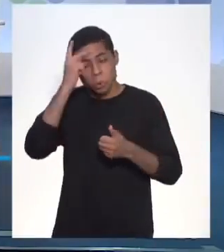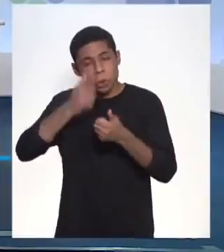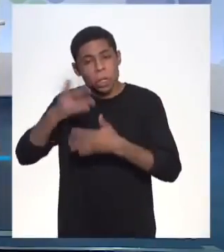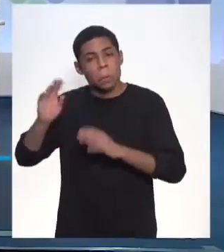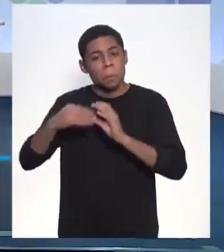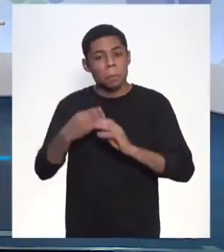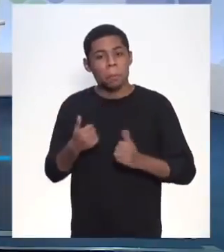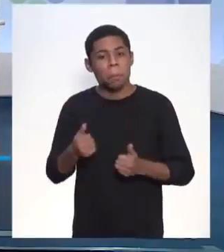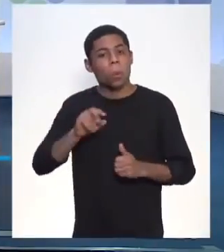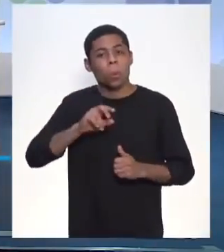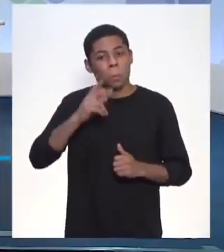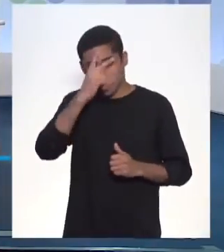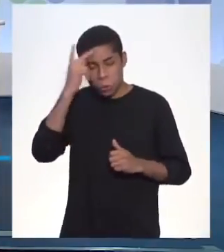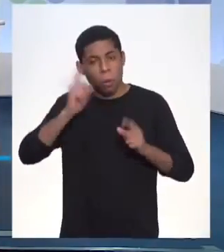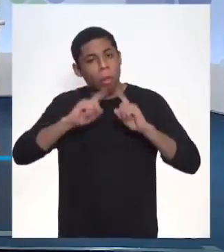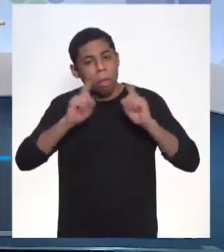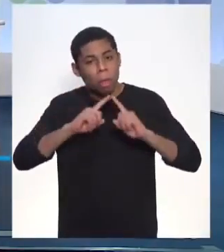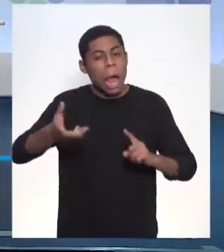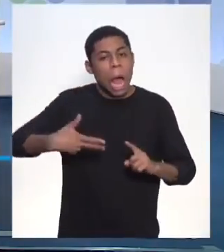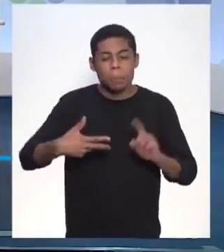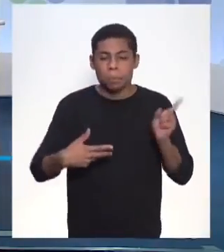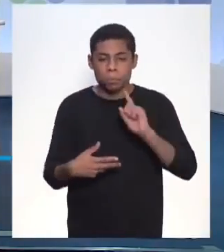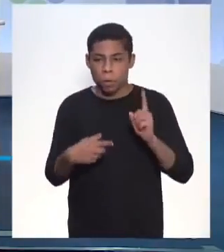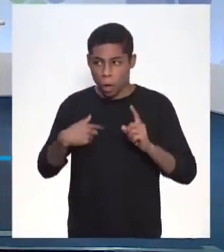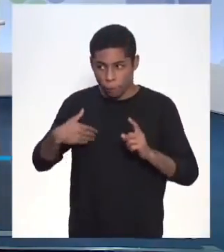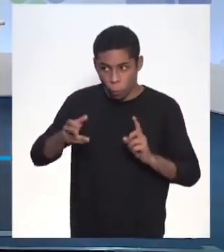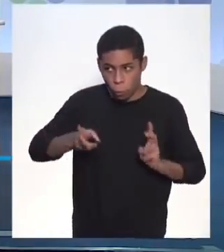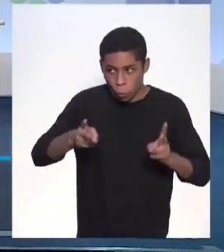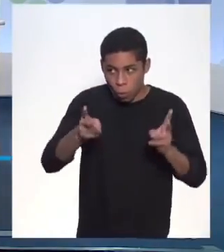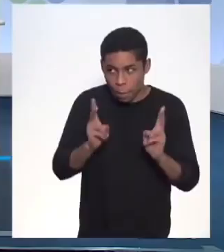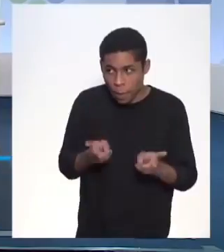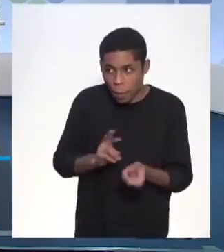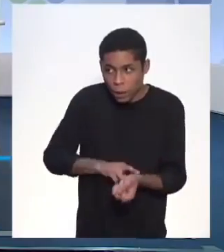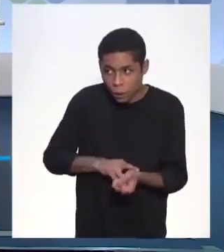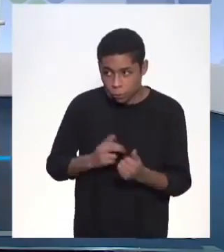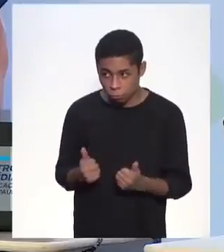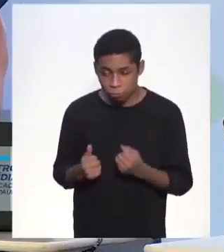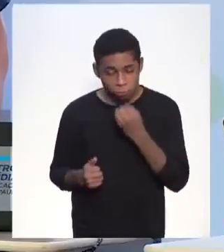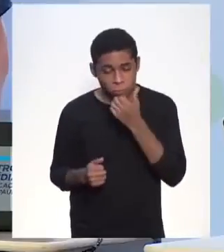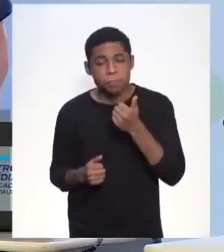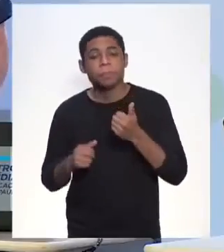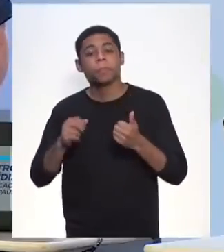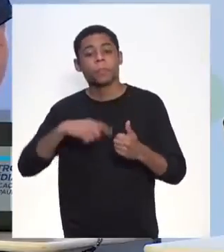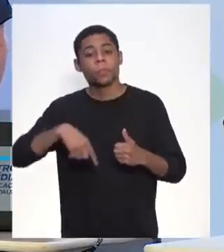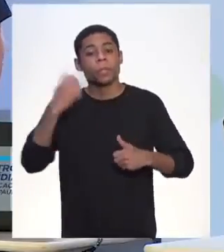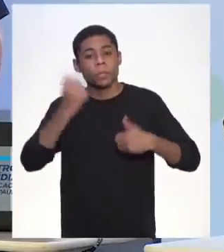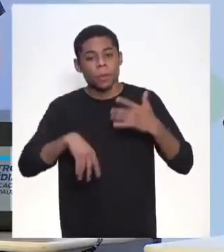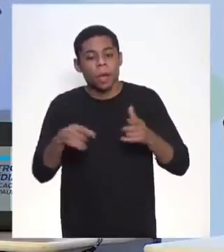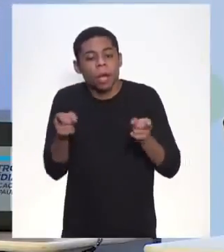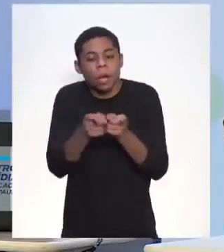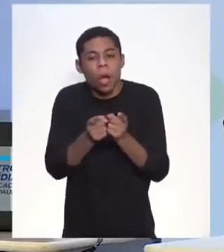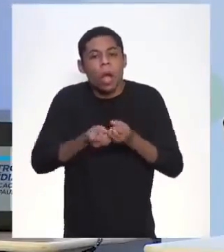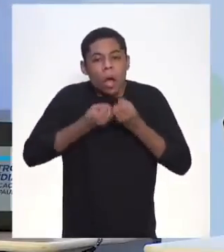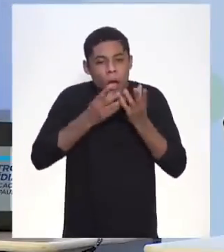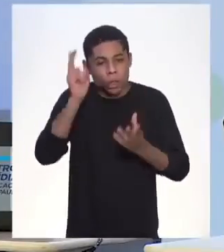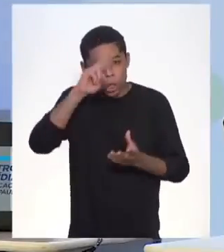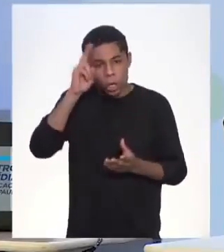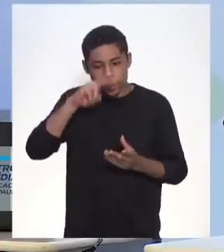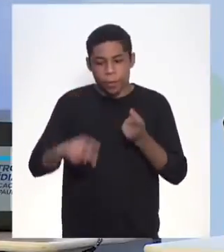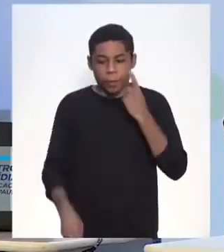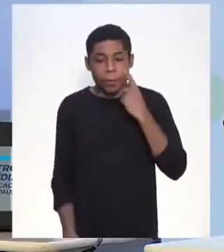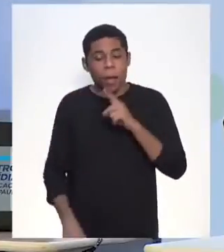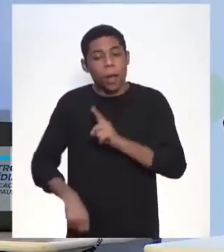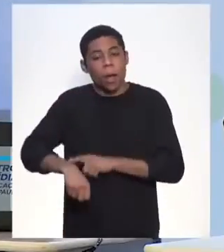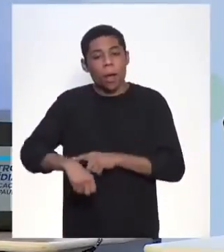Se não está rápido, ninguém está sinalizando, eu vou continuar aqui nesse ritmo. Tá? Já que a gente está falando de short story, agora está na hora da